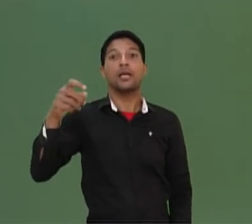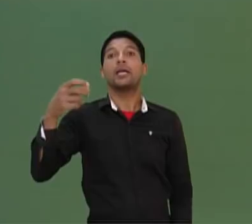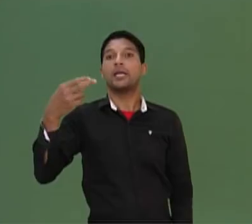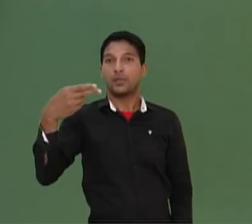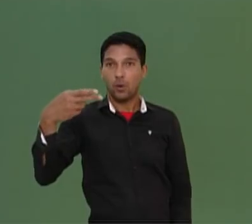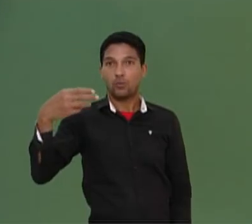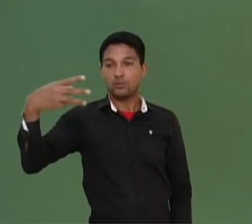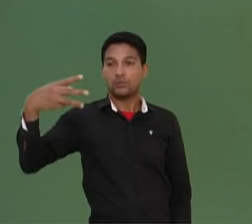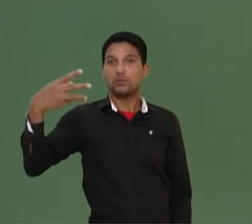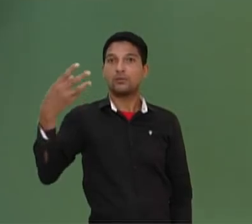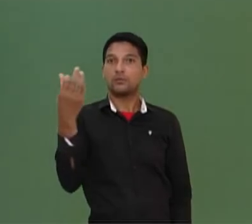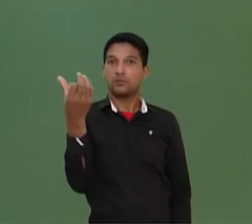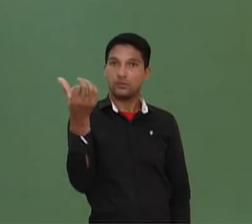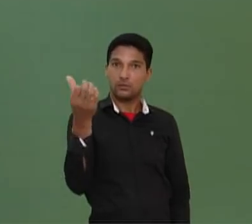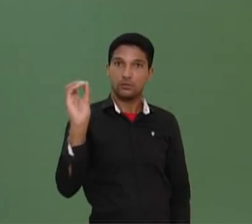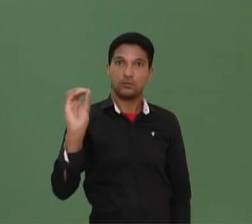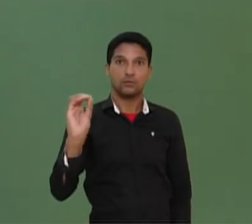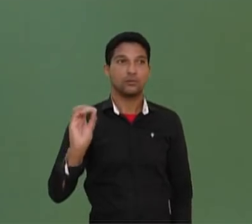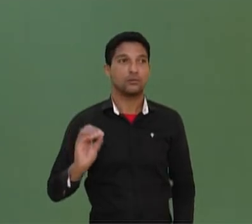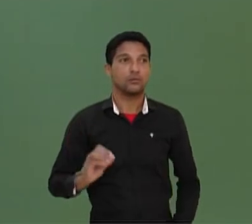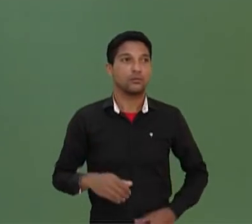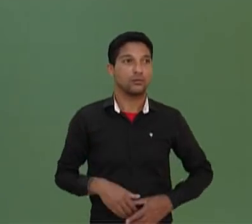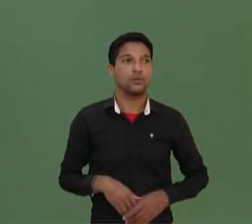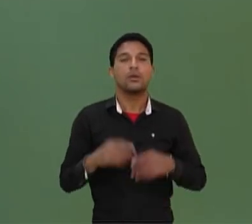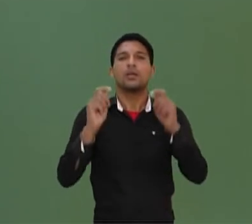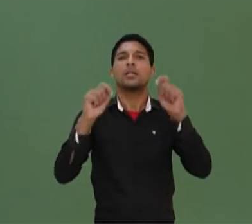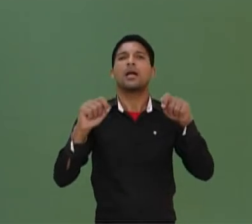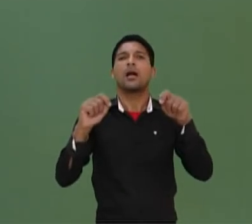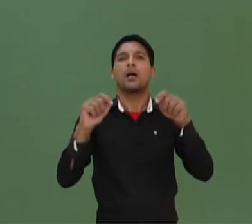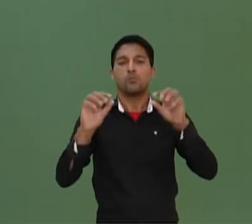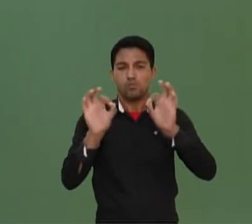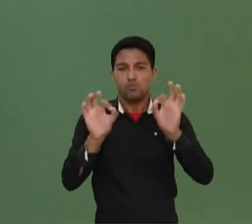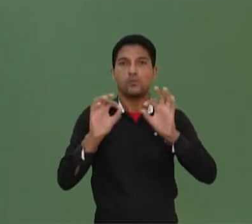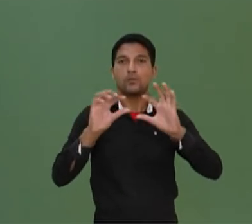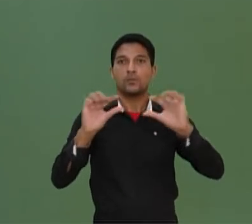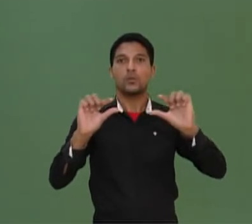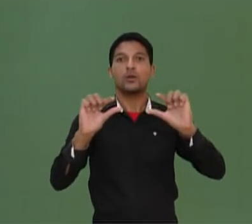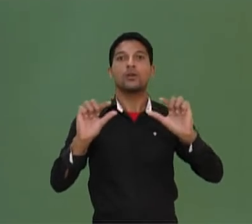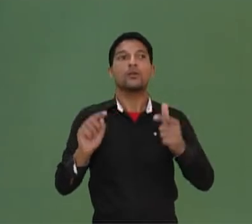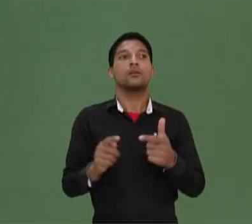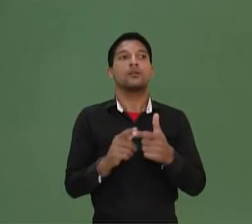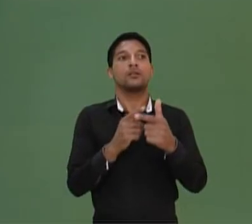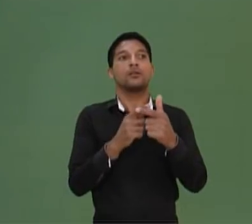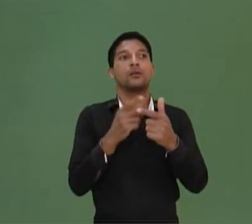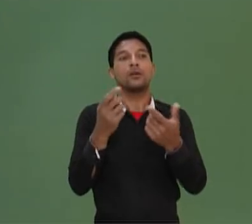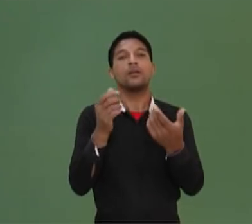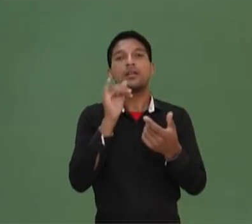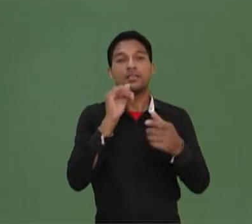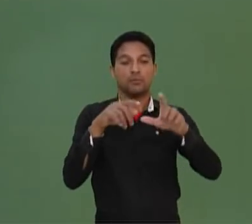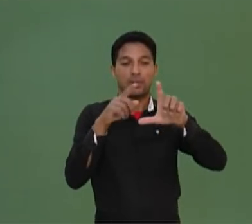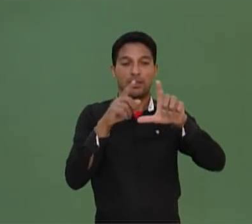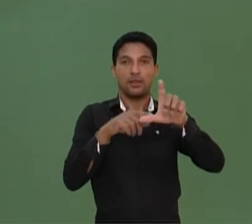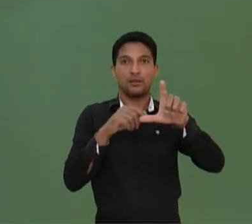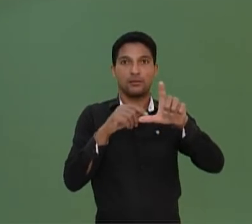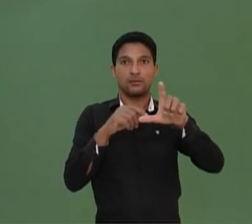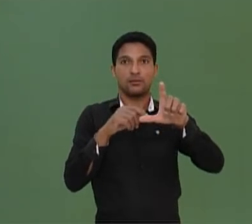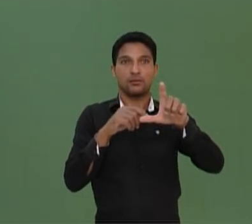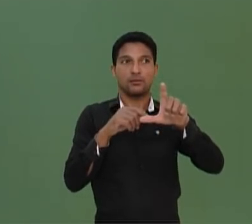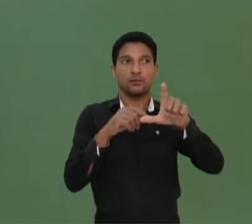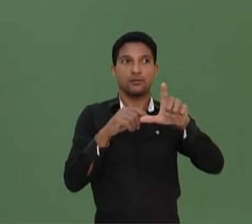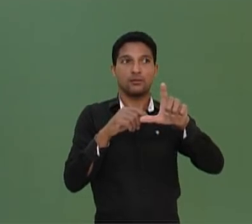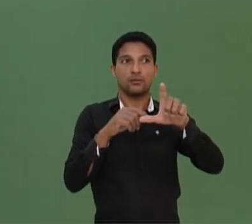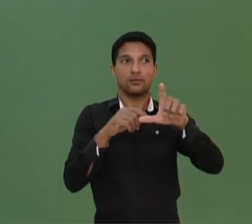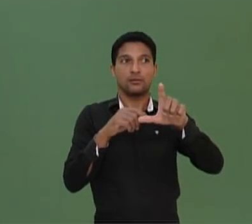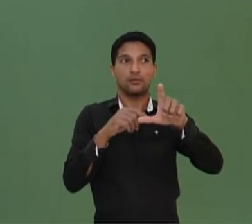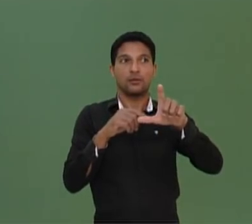360. Uma coisa que dava para você fazer nessa equação é dividir todos os coeficientes por 3. Porque, ó,